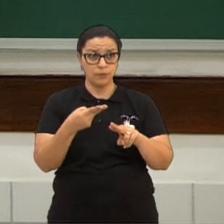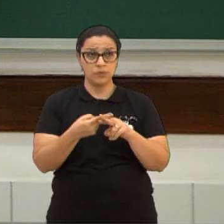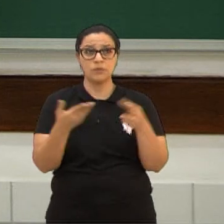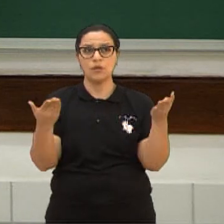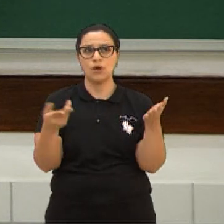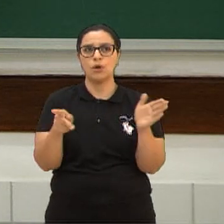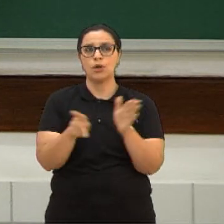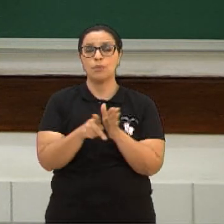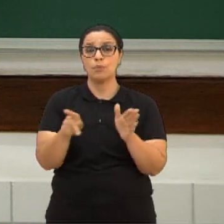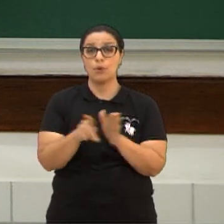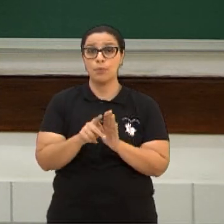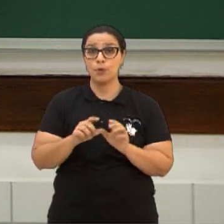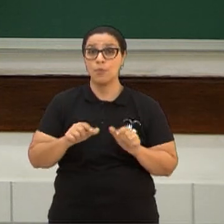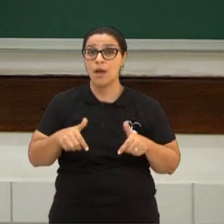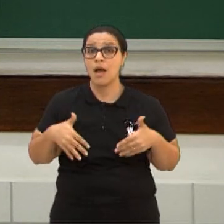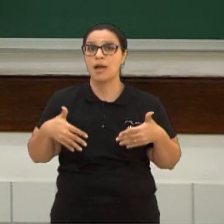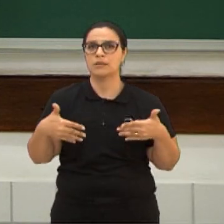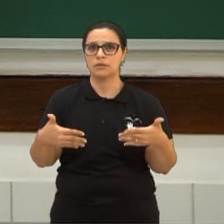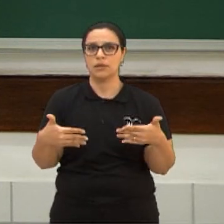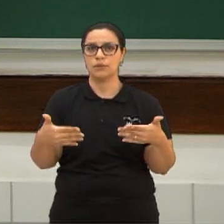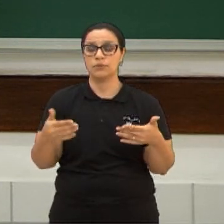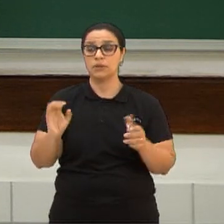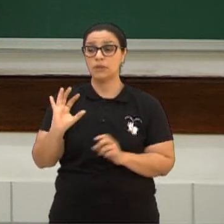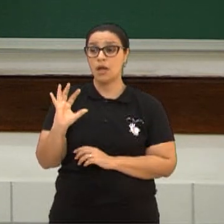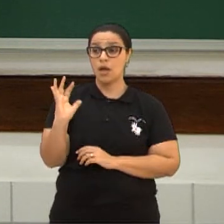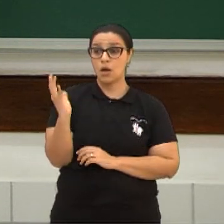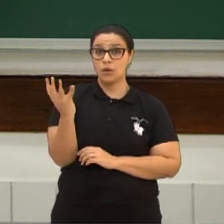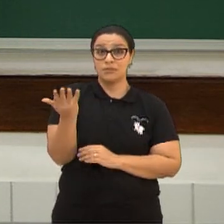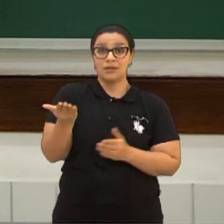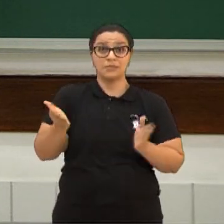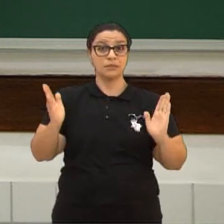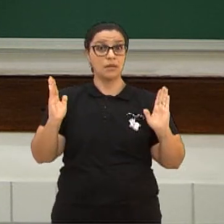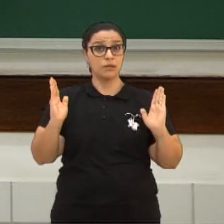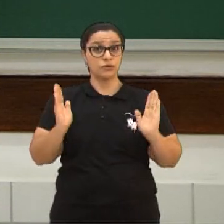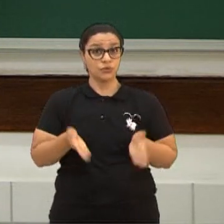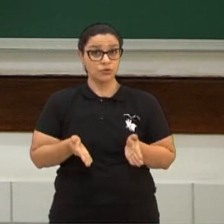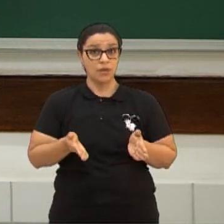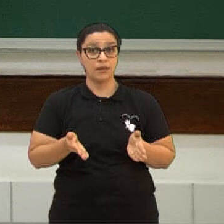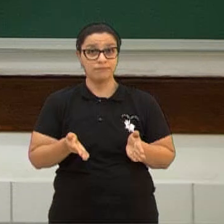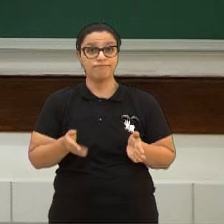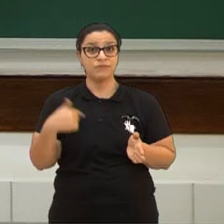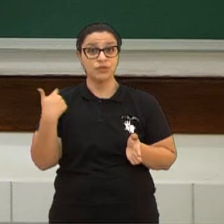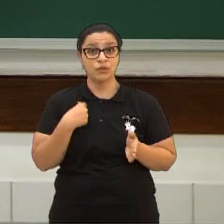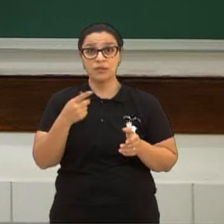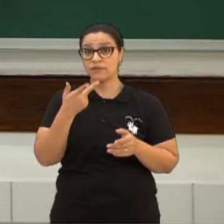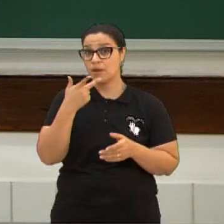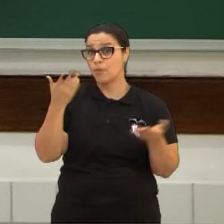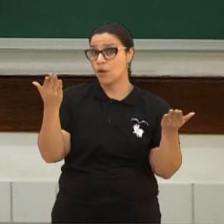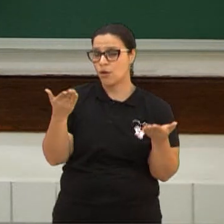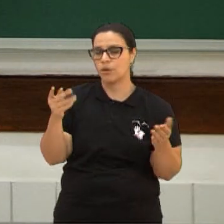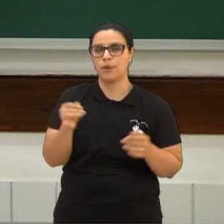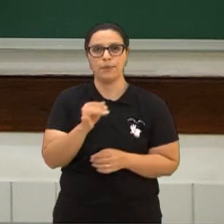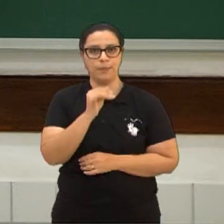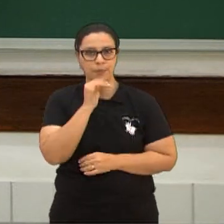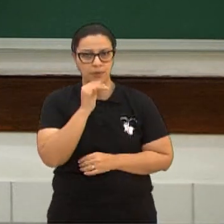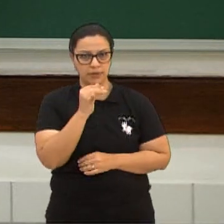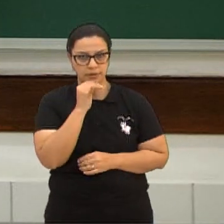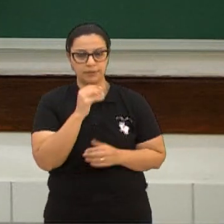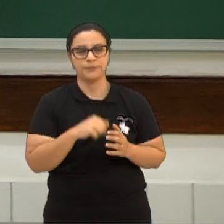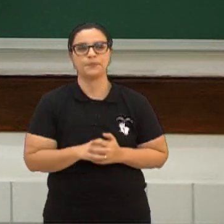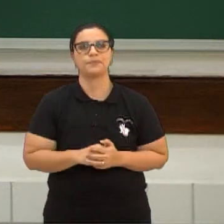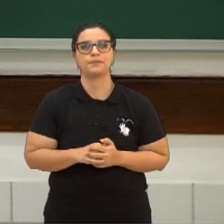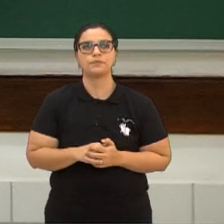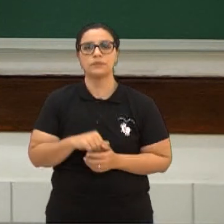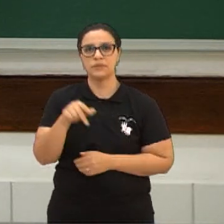usarmos uma expressão de uma ação que está acontecendo no momento em que a gente está falando. Por exemplo,